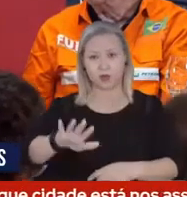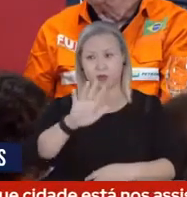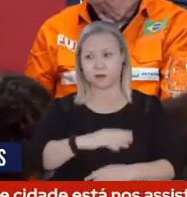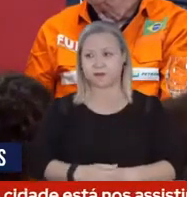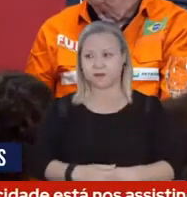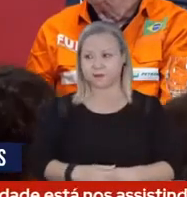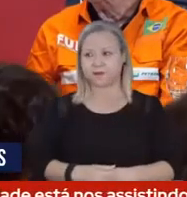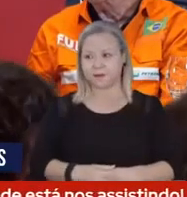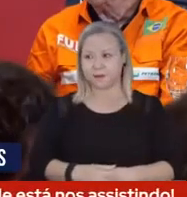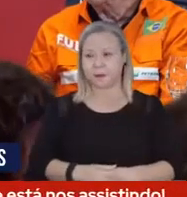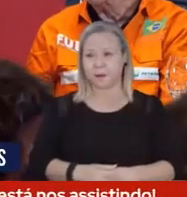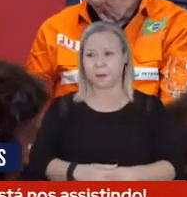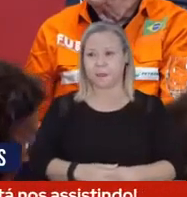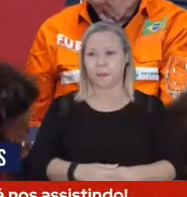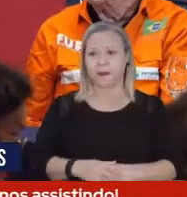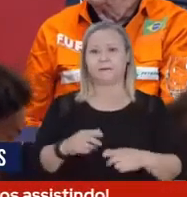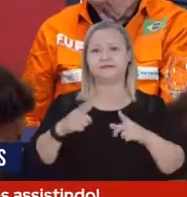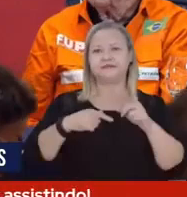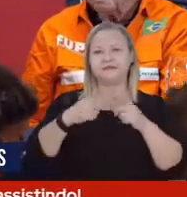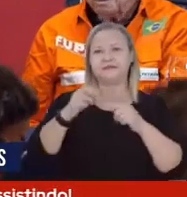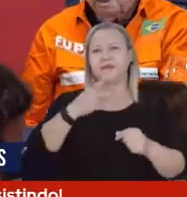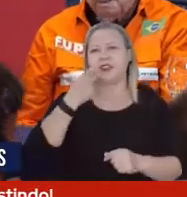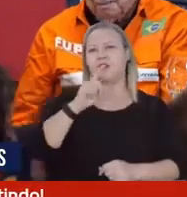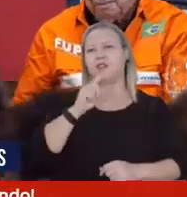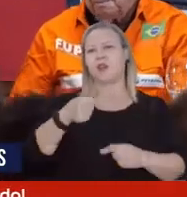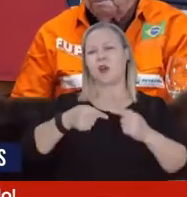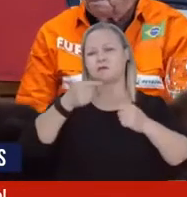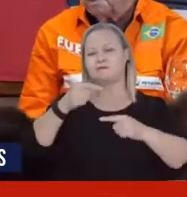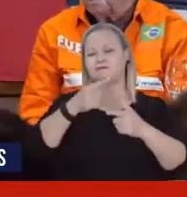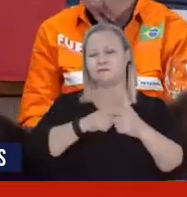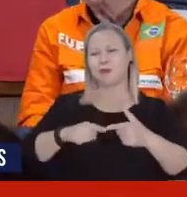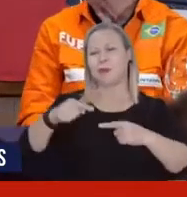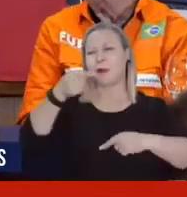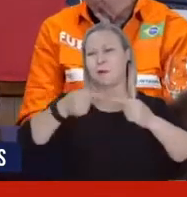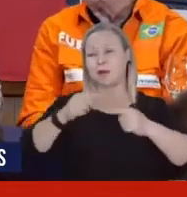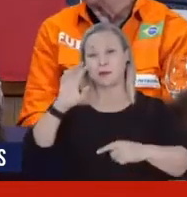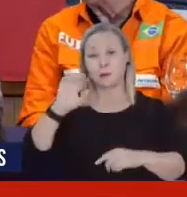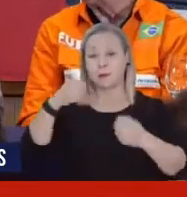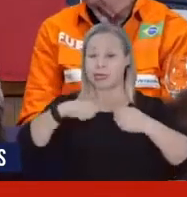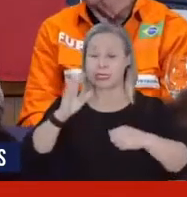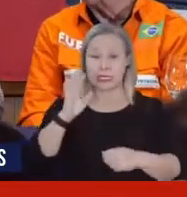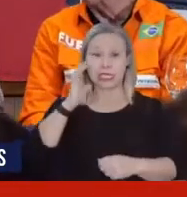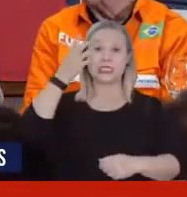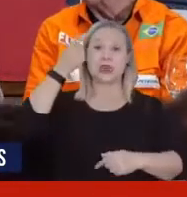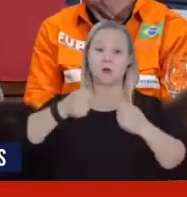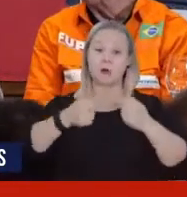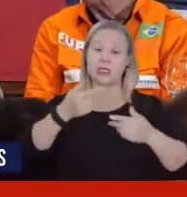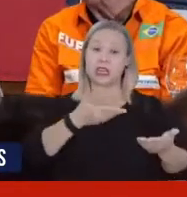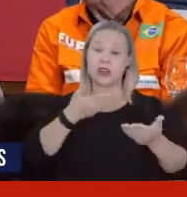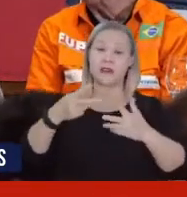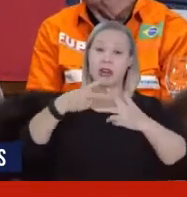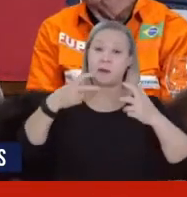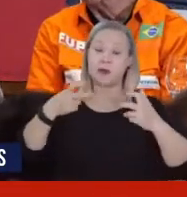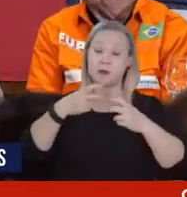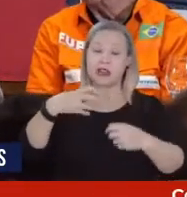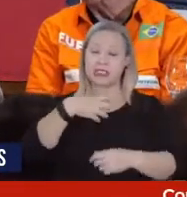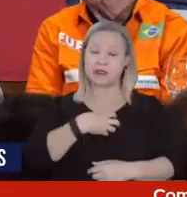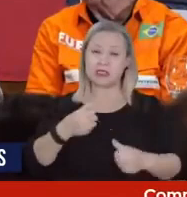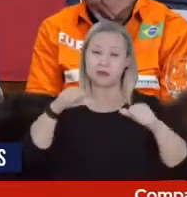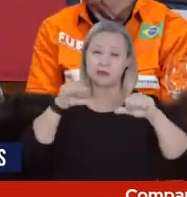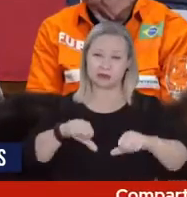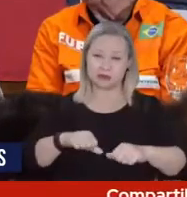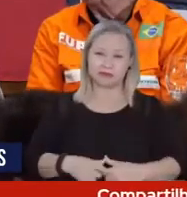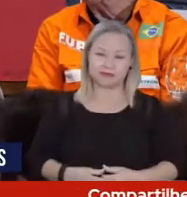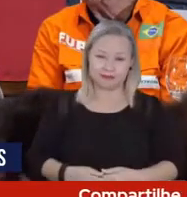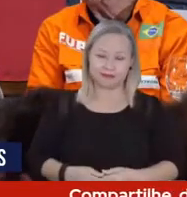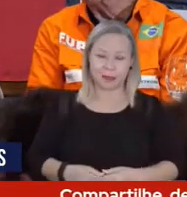é econômico e nem técnico. É de decisão política que está levando a Petrobras a essa situação. Então, hoje nós nos reunimos aqui com